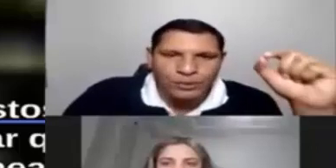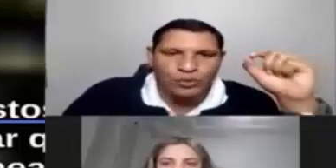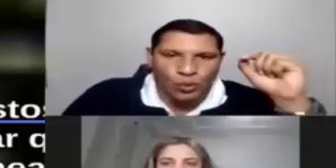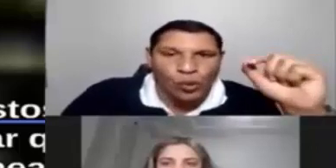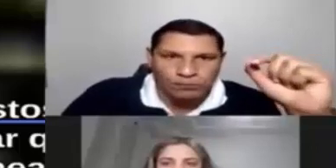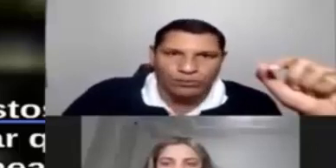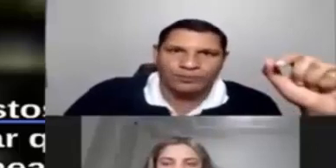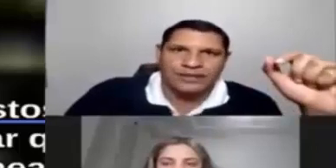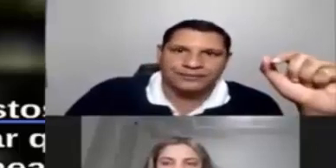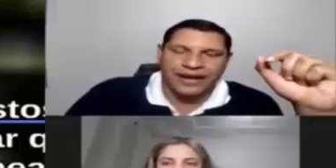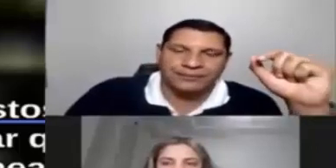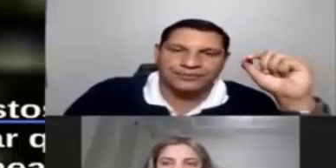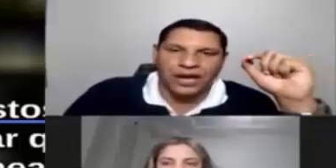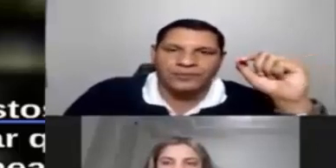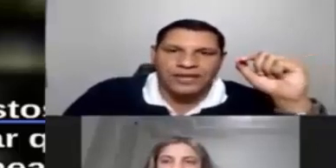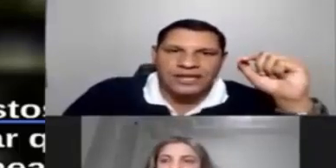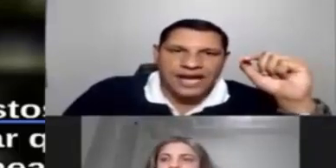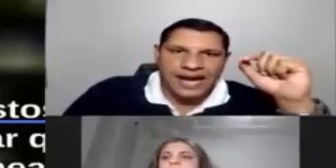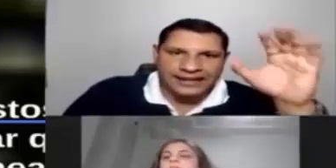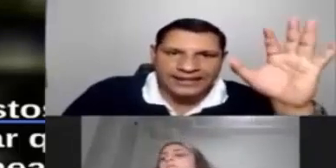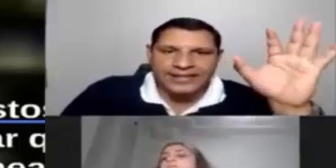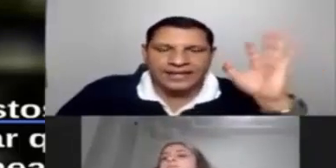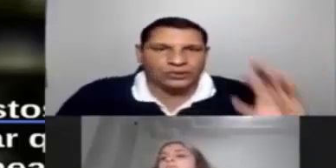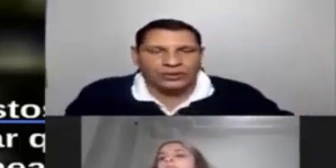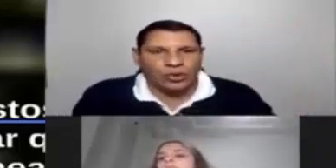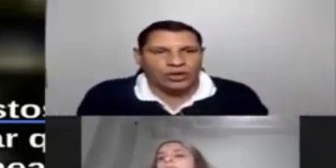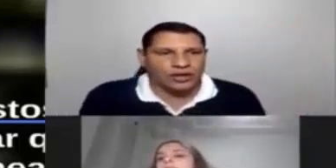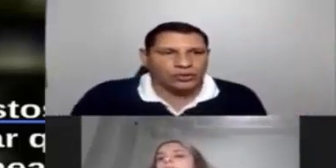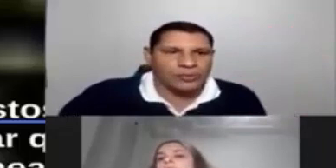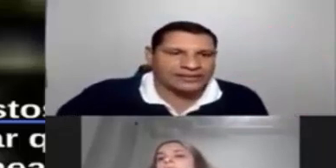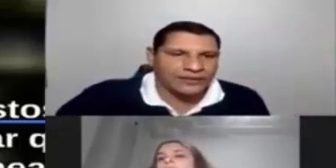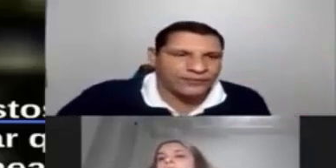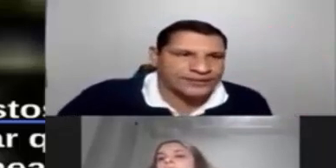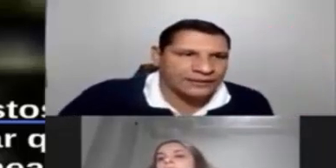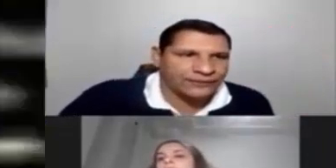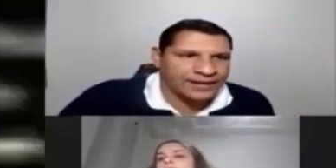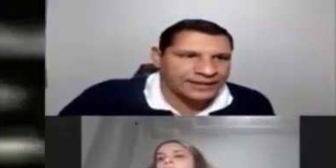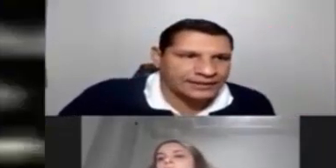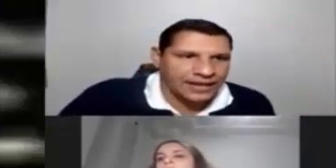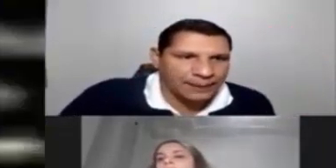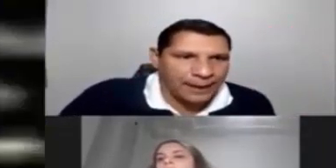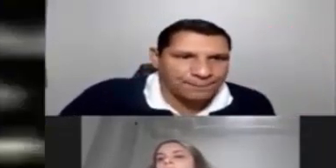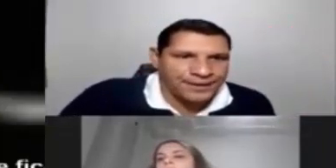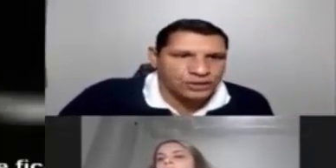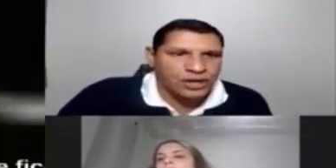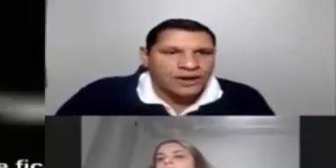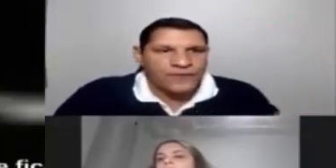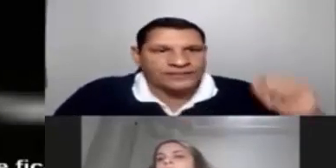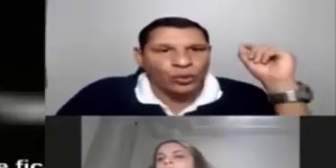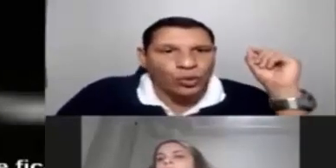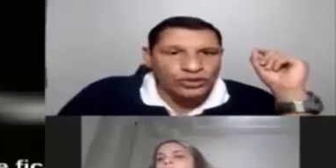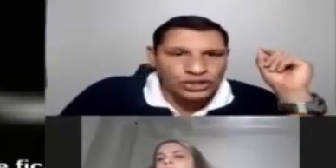próprio corpo tá então aqui ele não está colocando uma defesa da fé ele está apenas